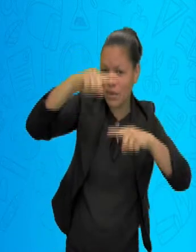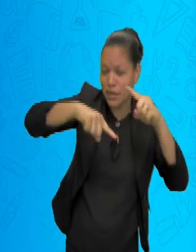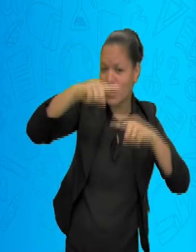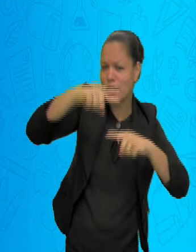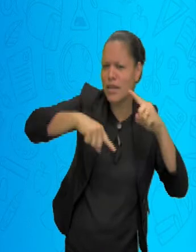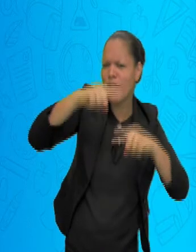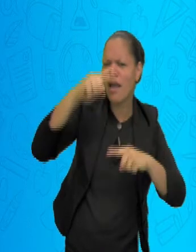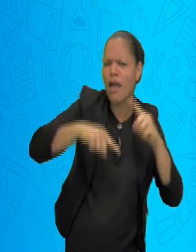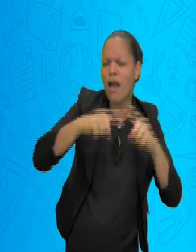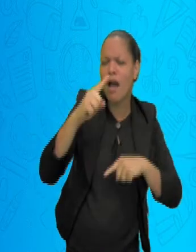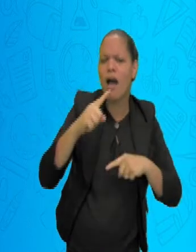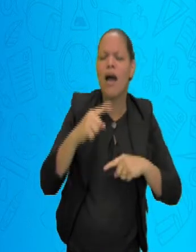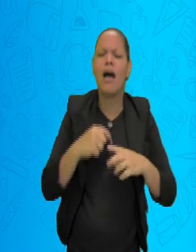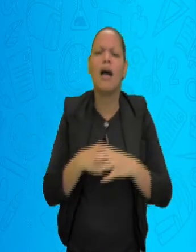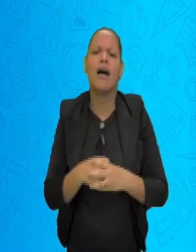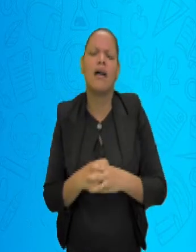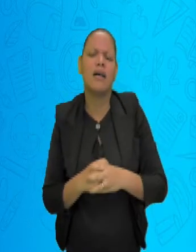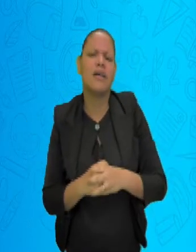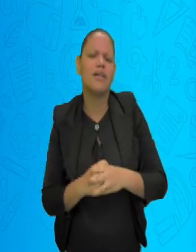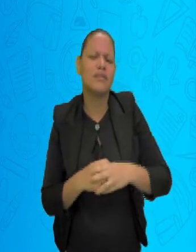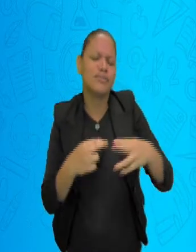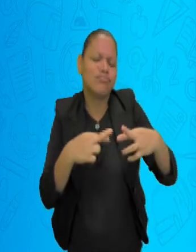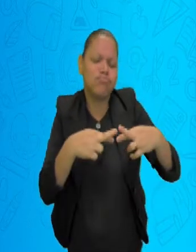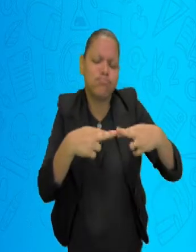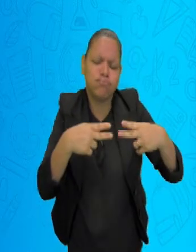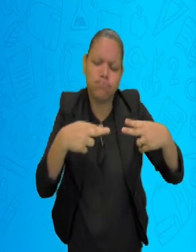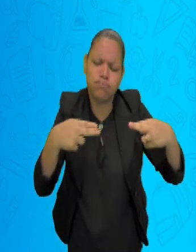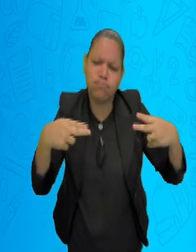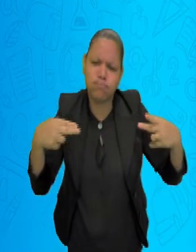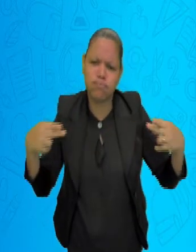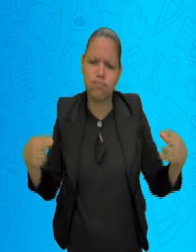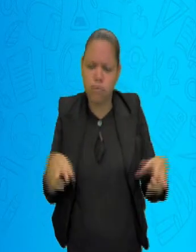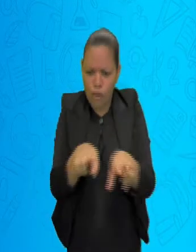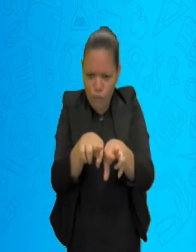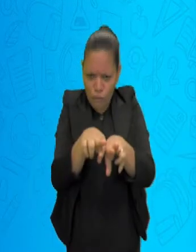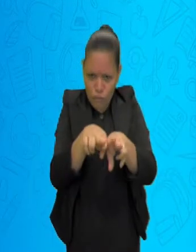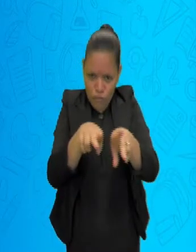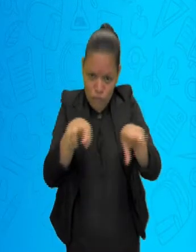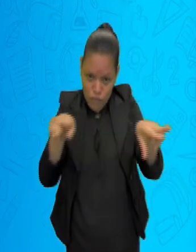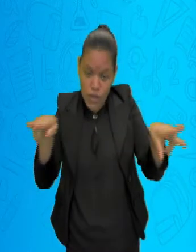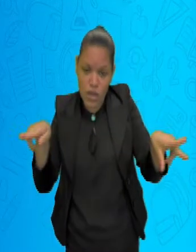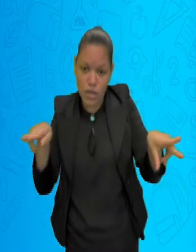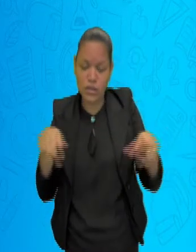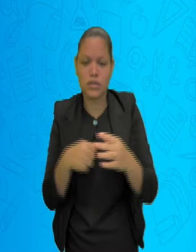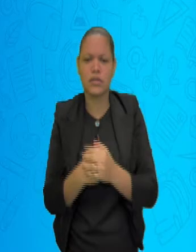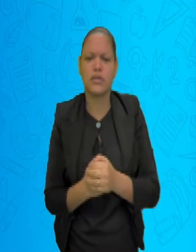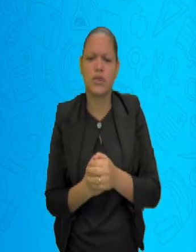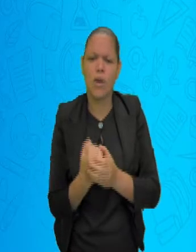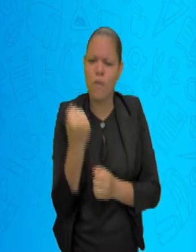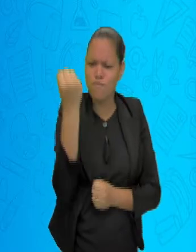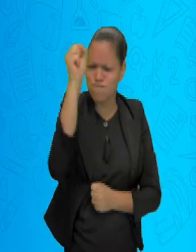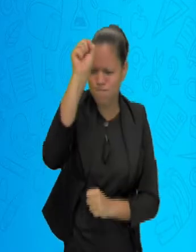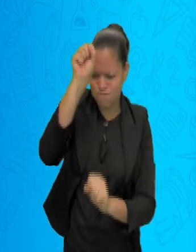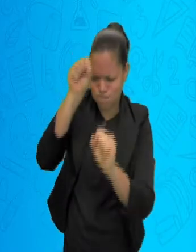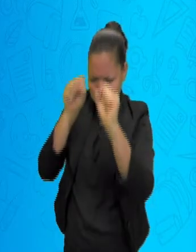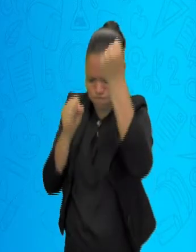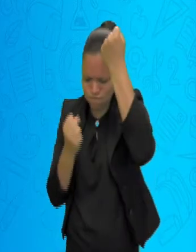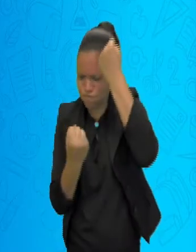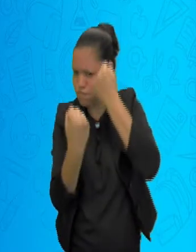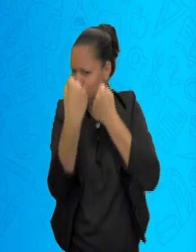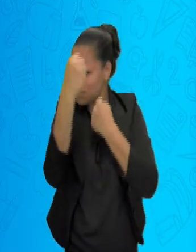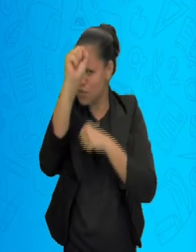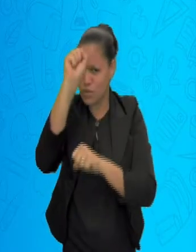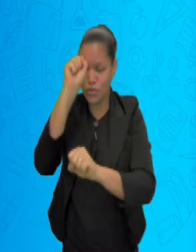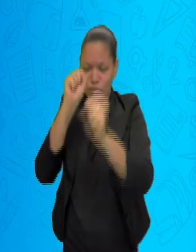produtos industrializados. E esse setor é a produção industrial. Então, tudo aquilo que é